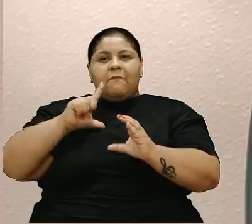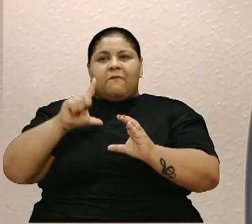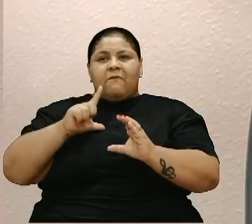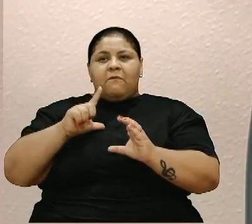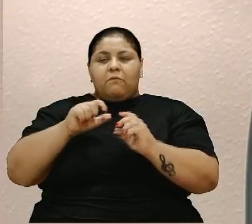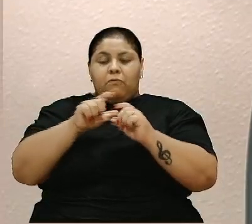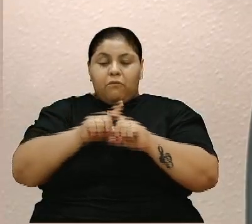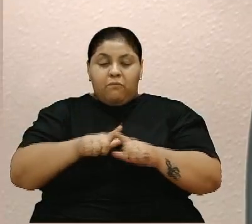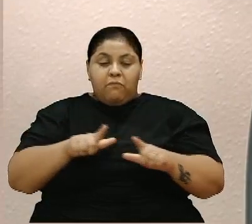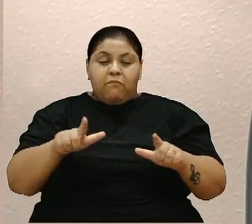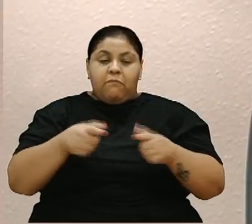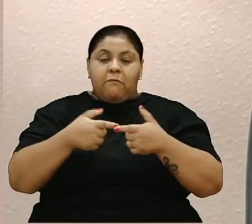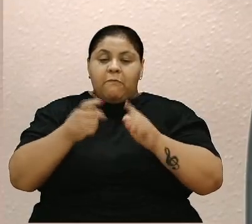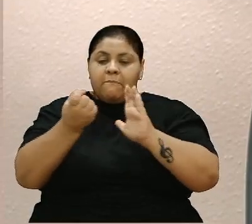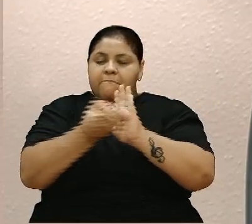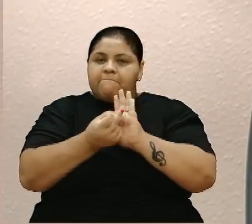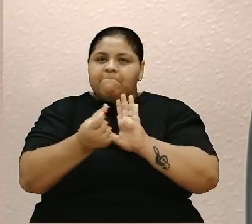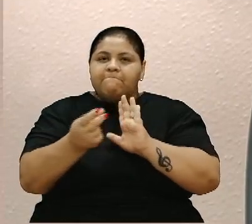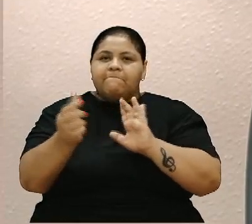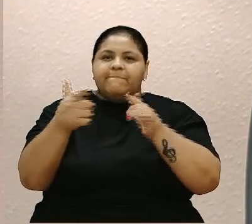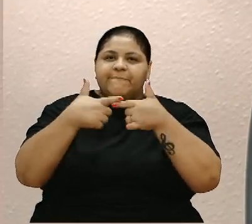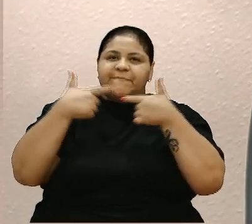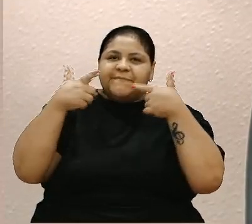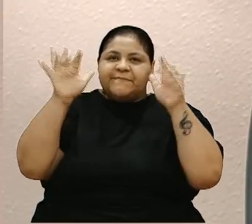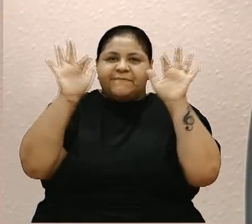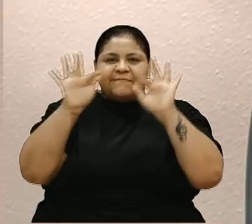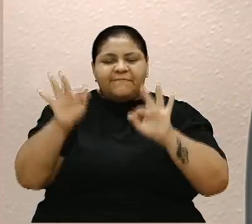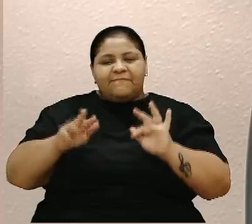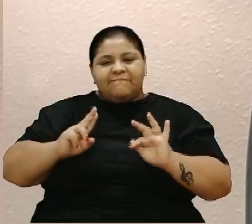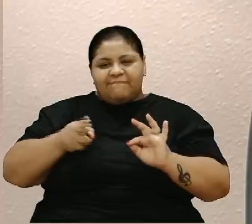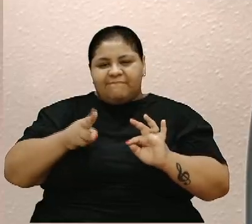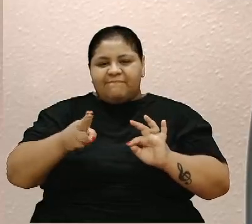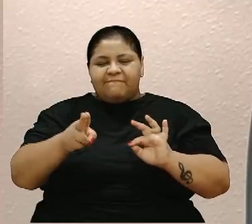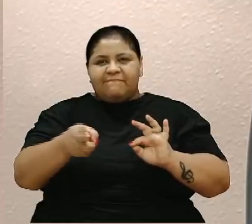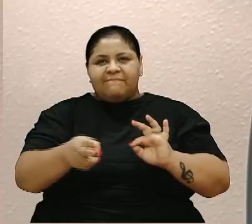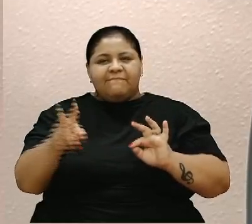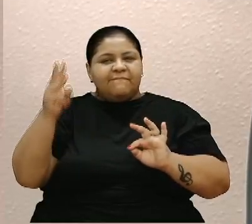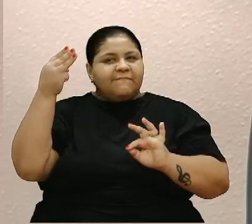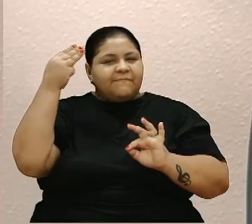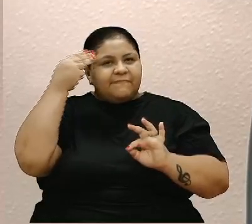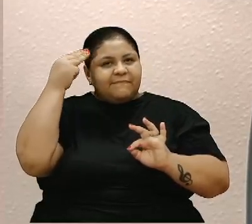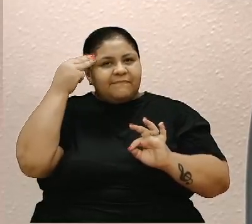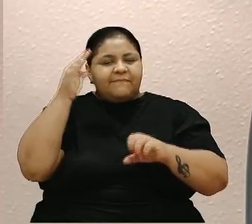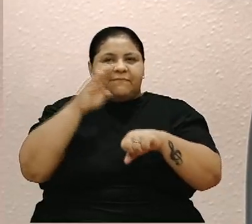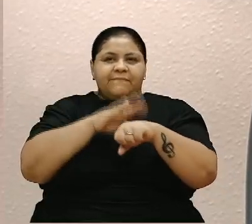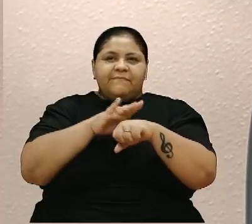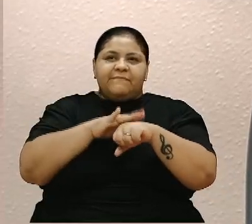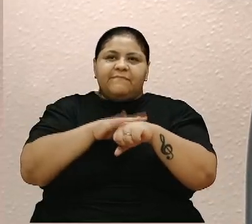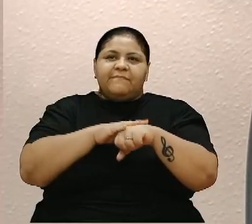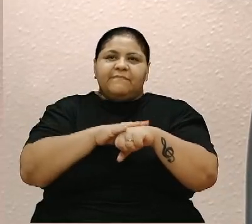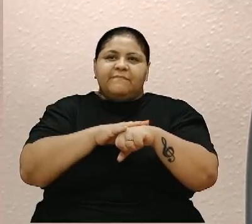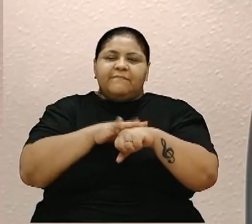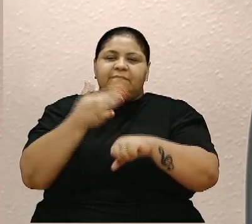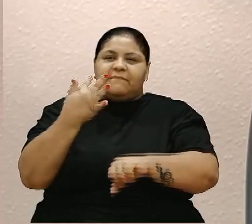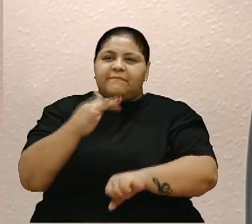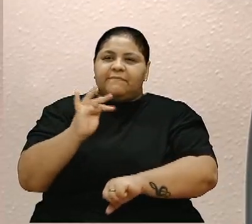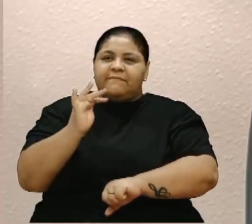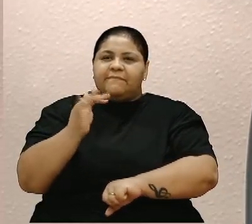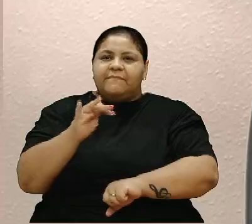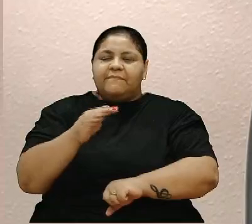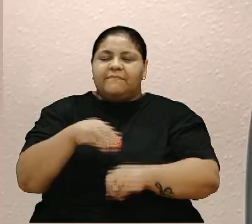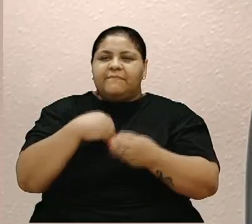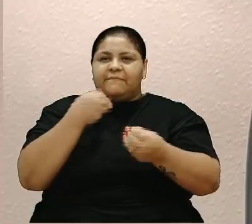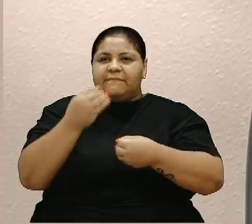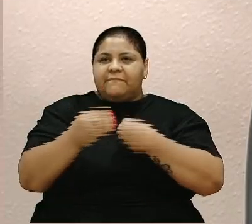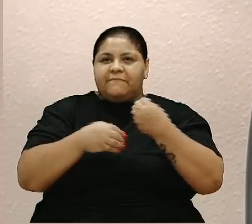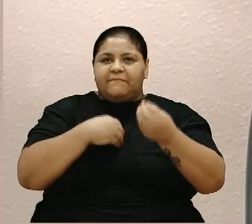seu legado de estar sempre sorrindo e alegre permanecerá sempre presente em nossas memórias. Neste momento de dor, expressamos nossas mais